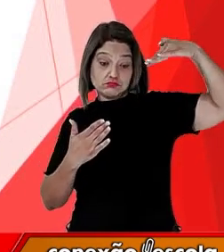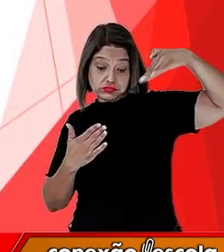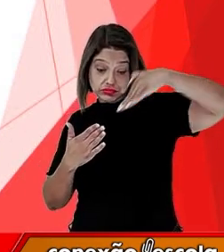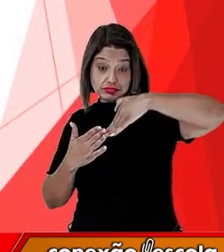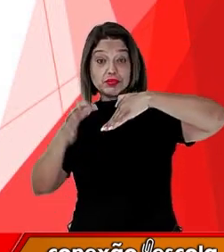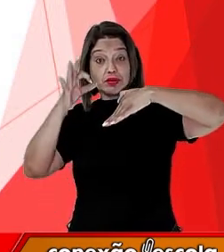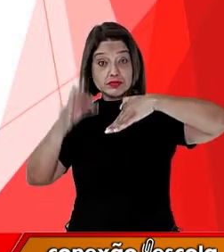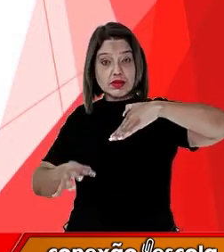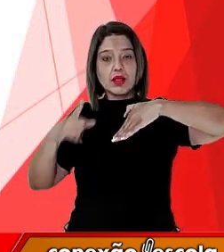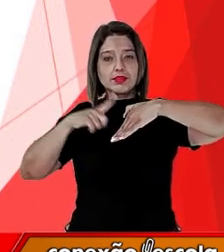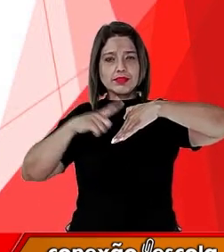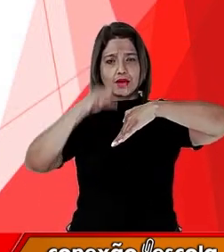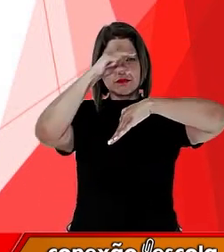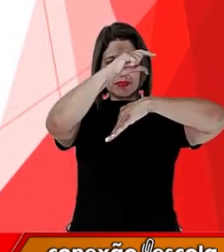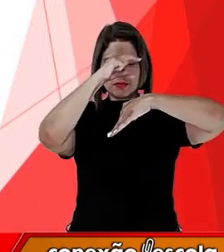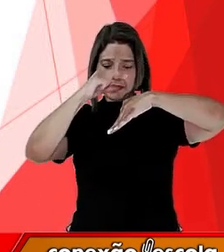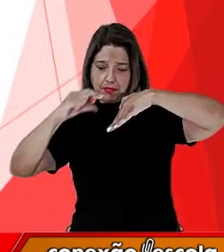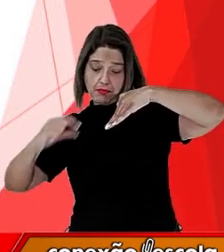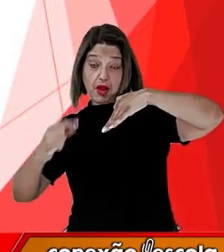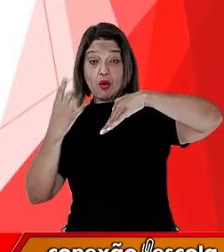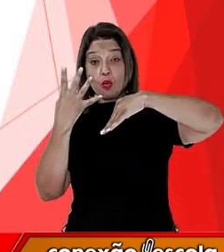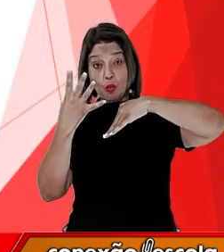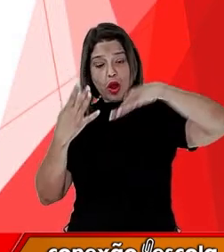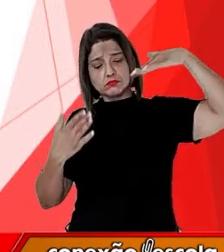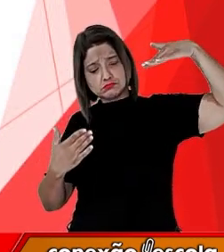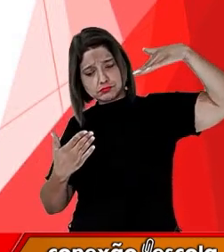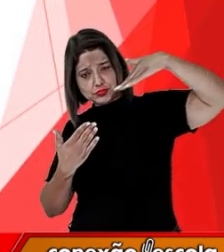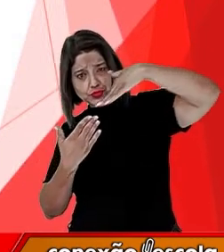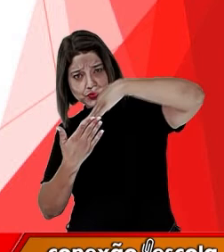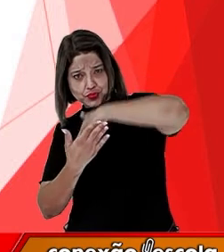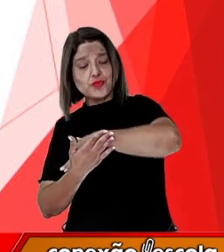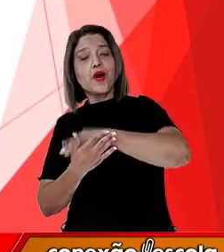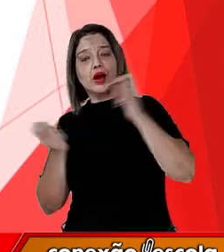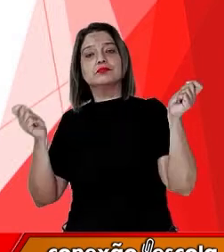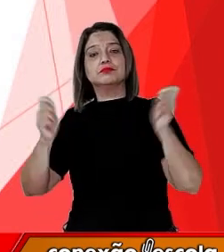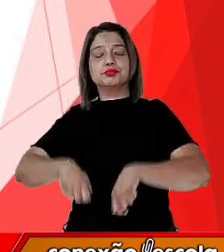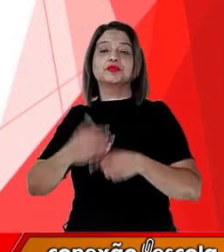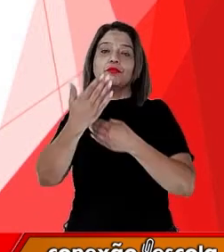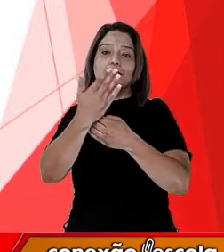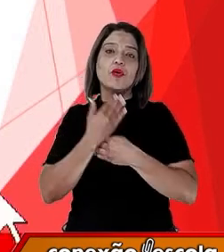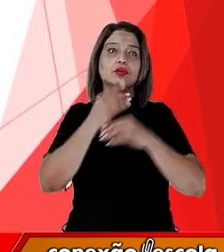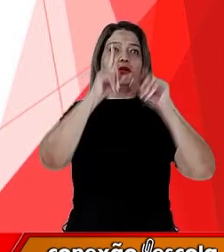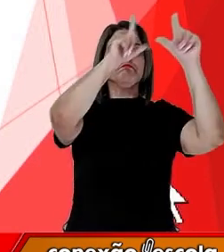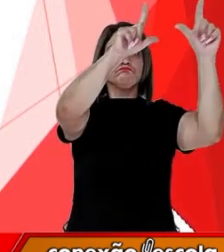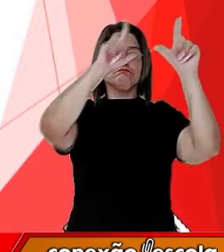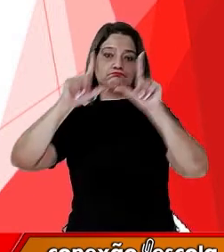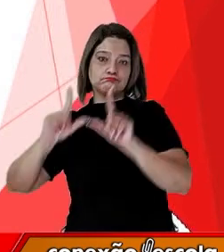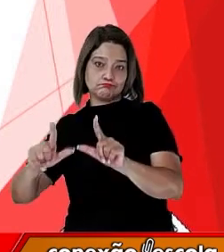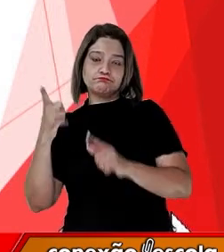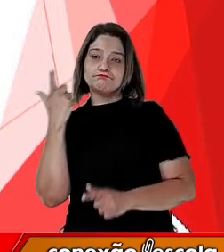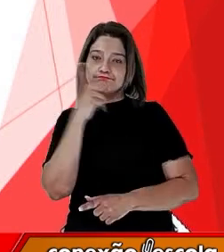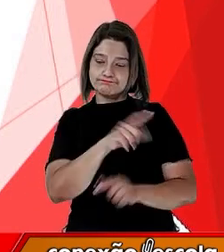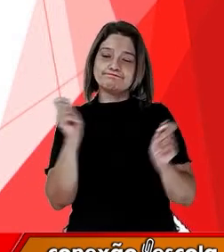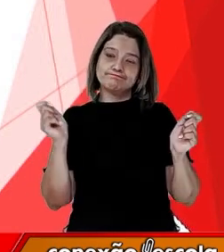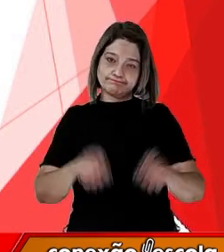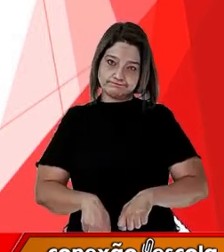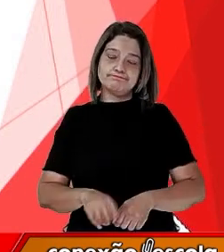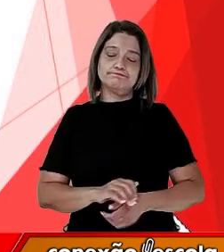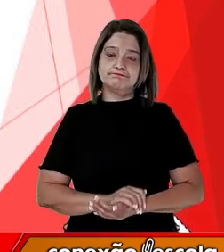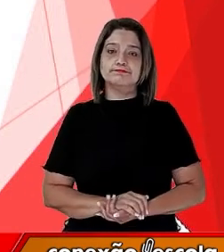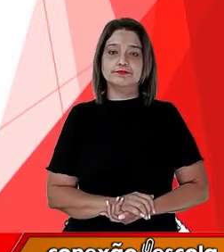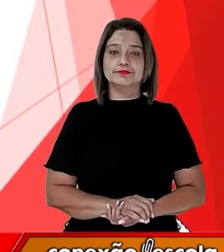essa reta orientada, foi o que possibilitou a translação desta imagem. Certinho?